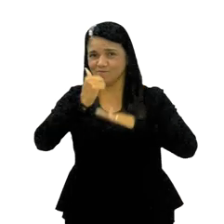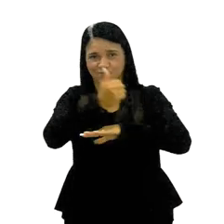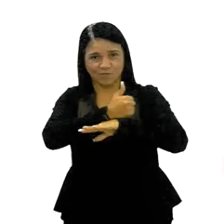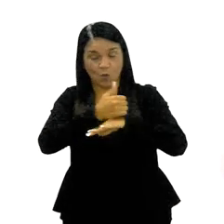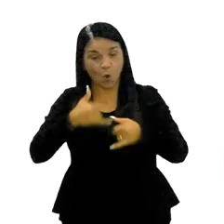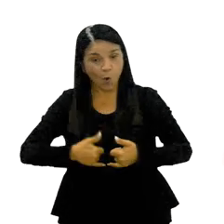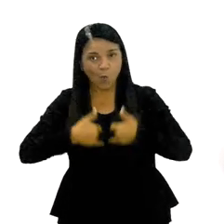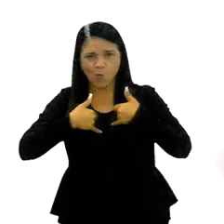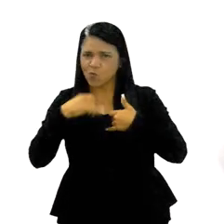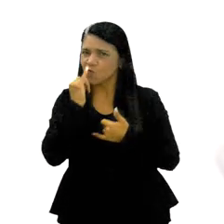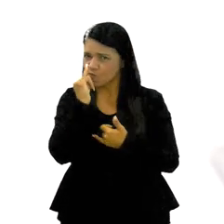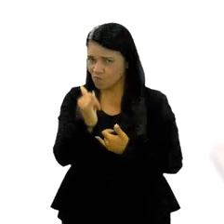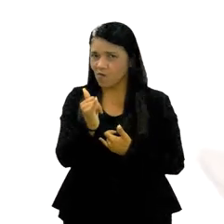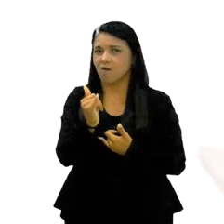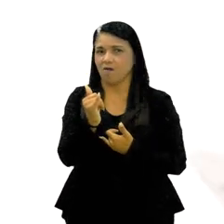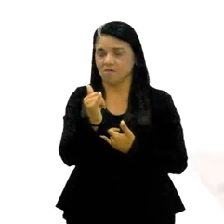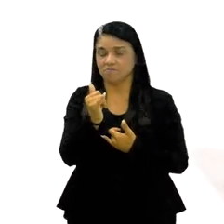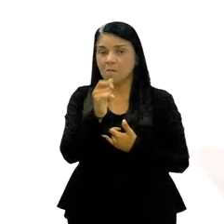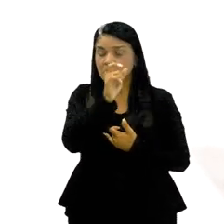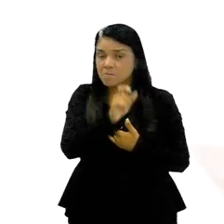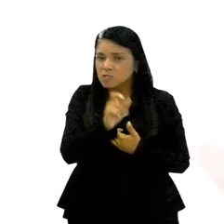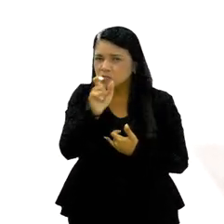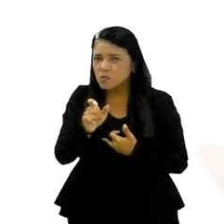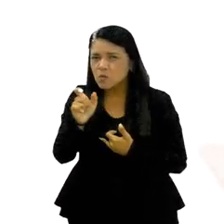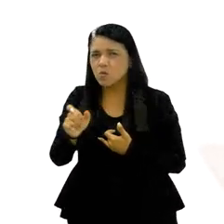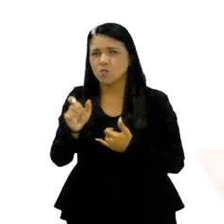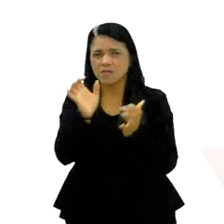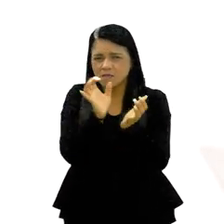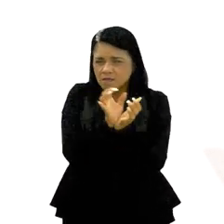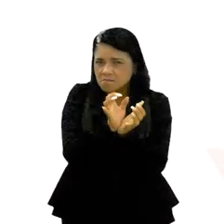maior orgulho de falar isso. Que foram pessoas que